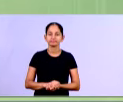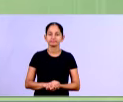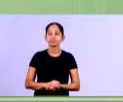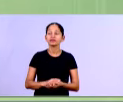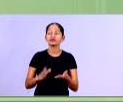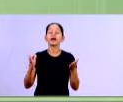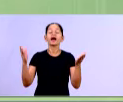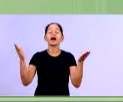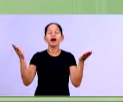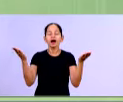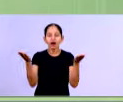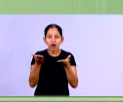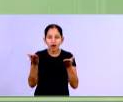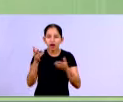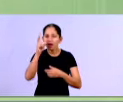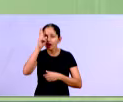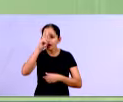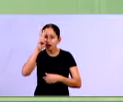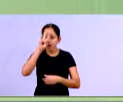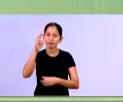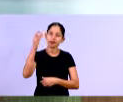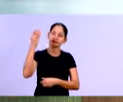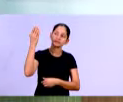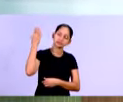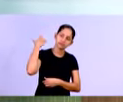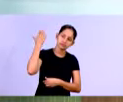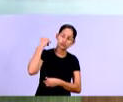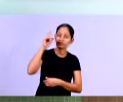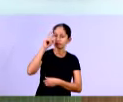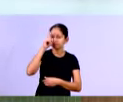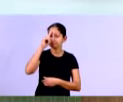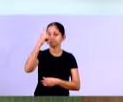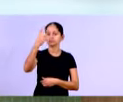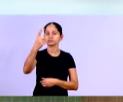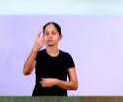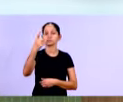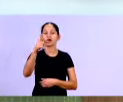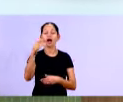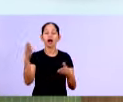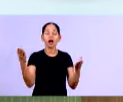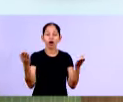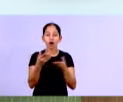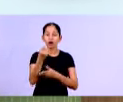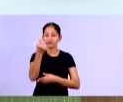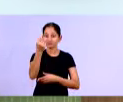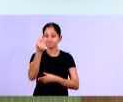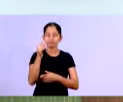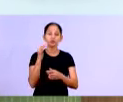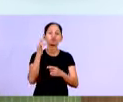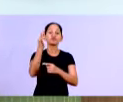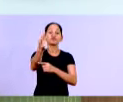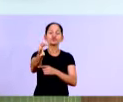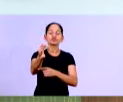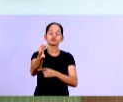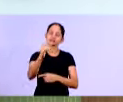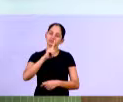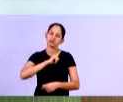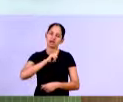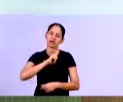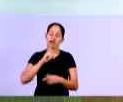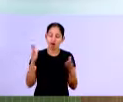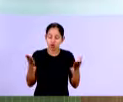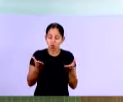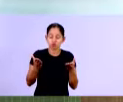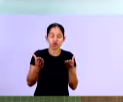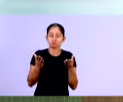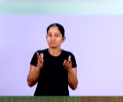E agora, lembre-se, no início o Rafael deu a ideia, a gente vai trabalhar valor presente e valor futuro, ok? Então,